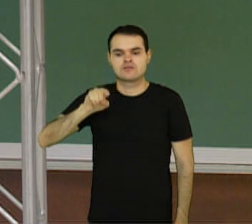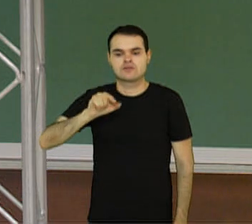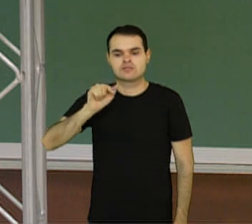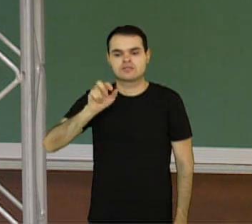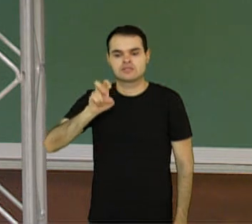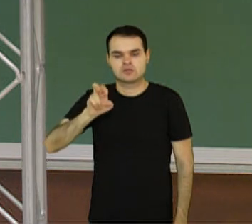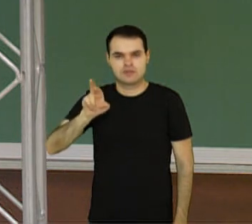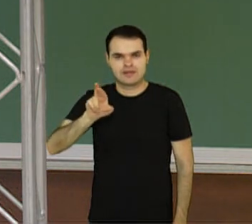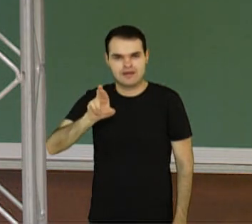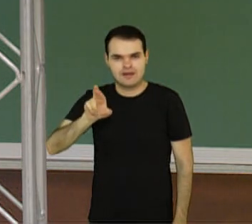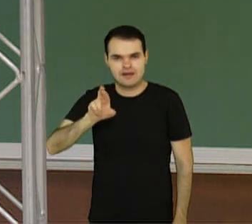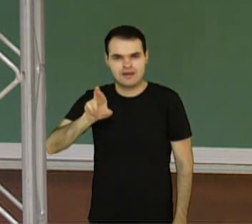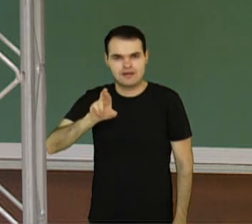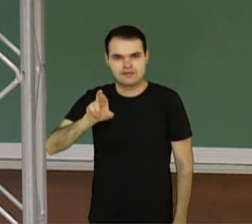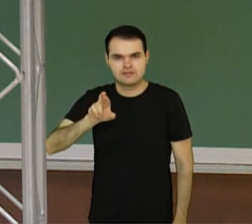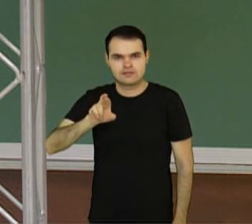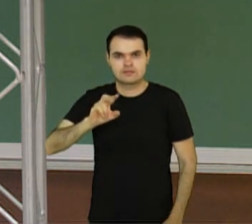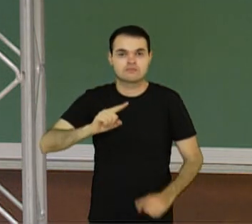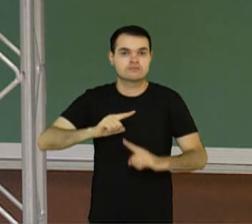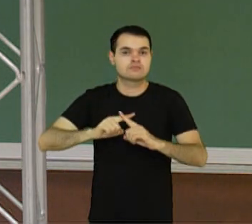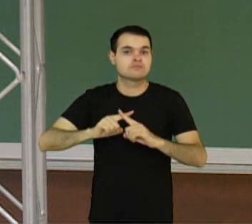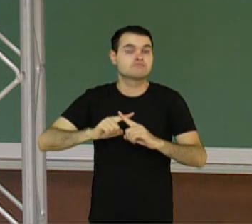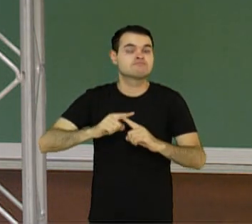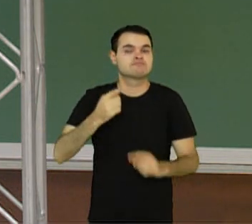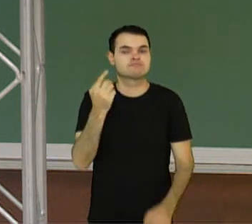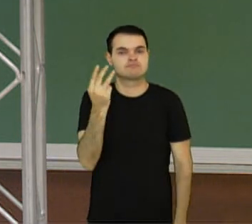0,75 reais e vou multiplicar por